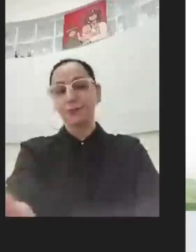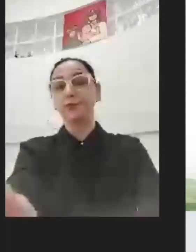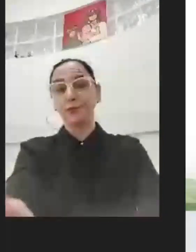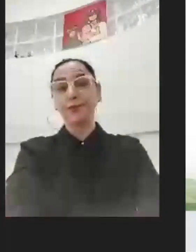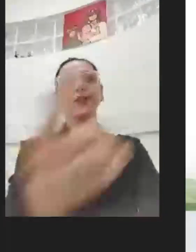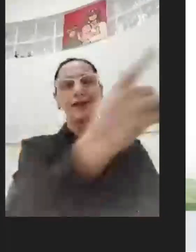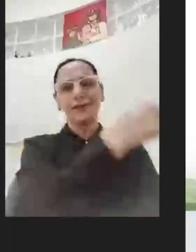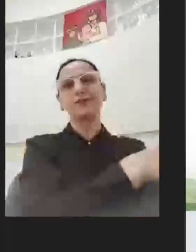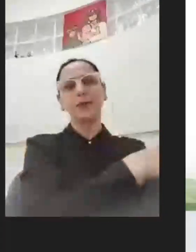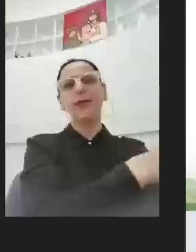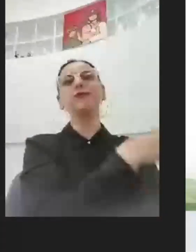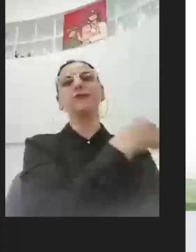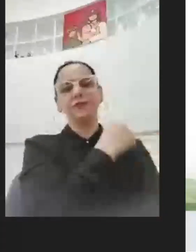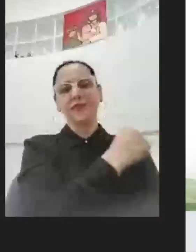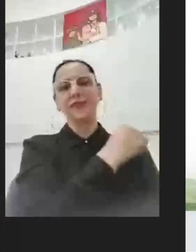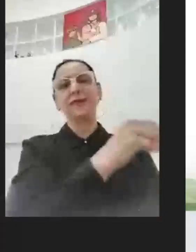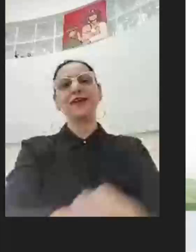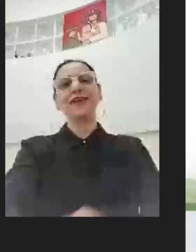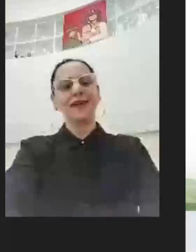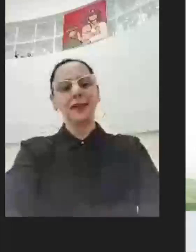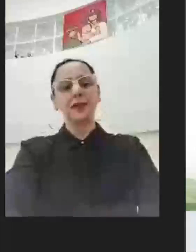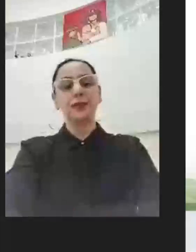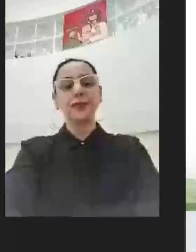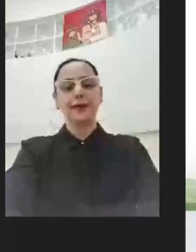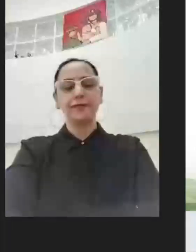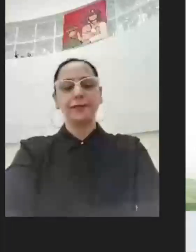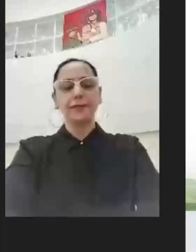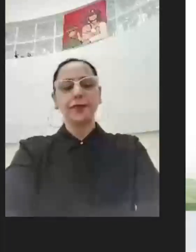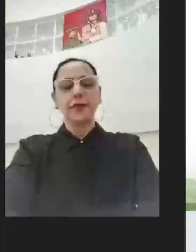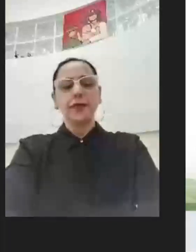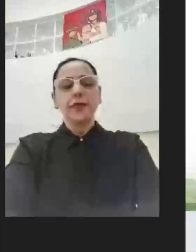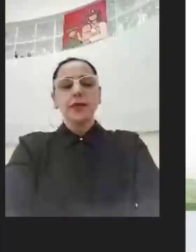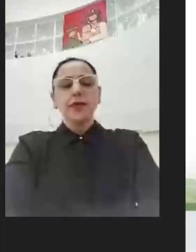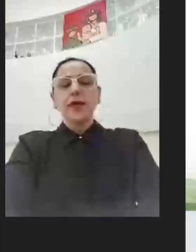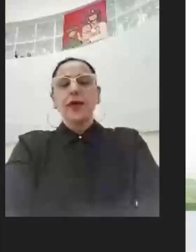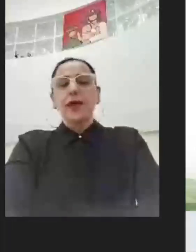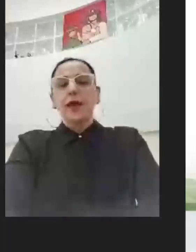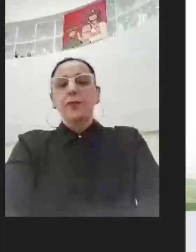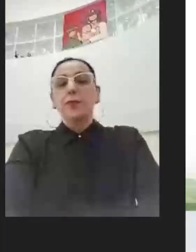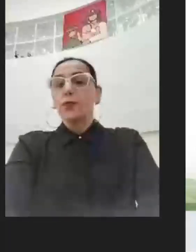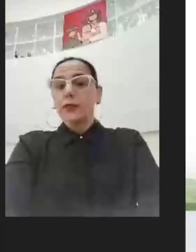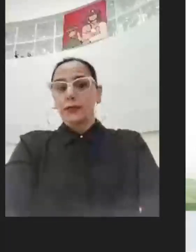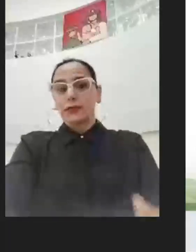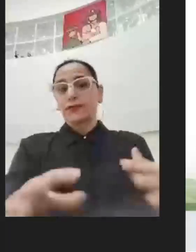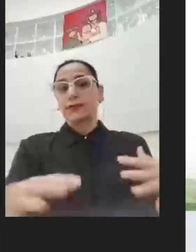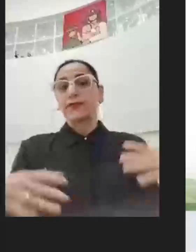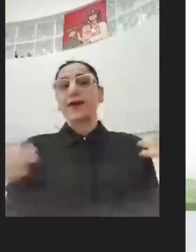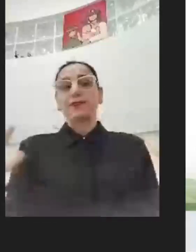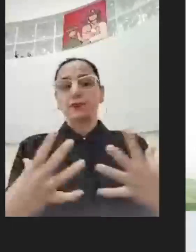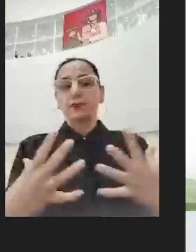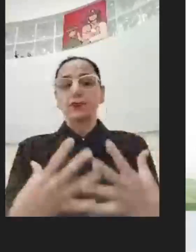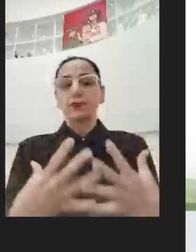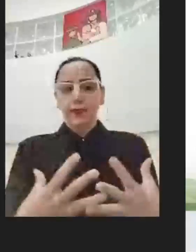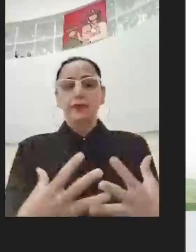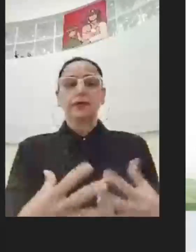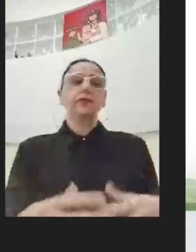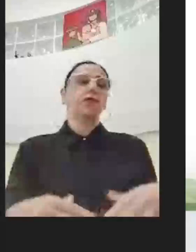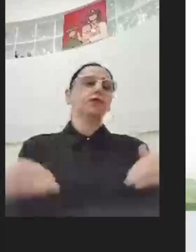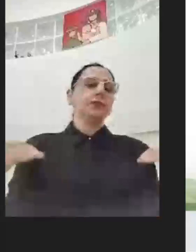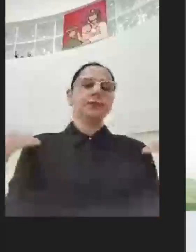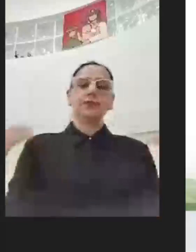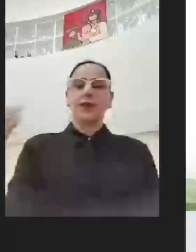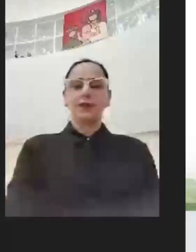leite suficiente aí, só para os bebês dela e para os bebês da mãe lá que ela cuidava. Muitas